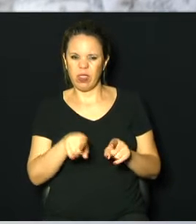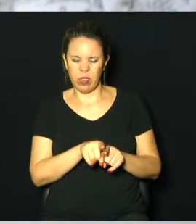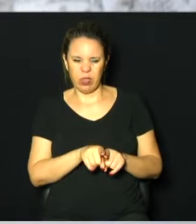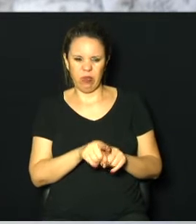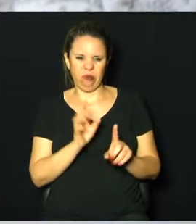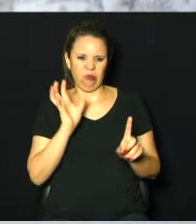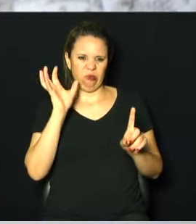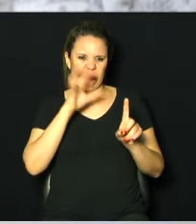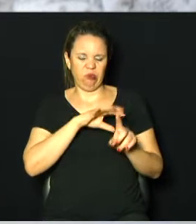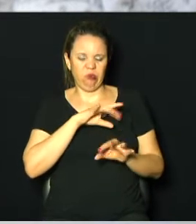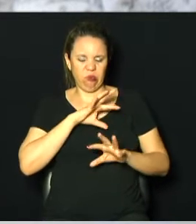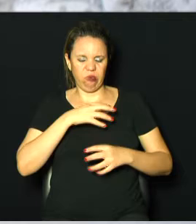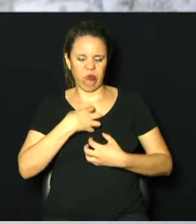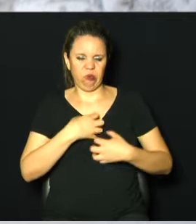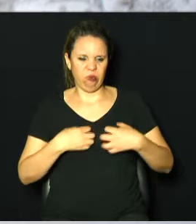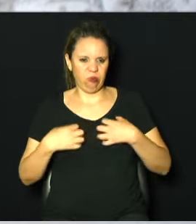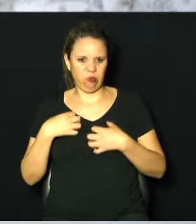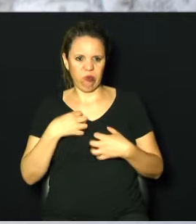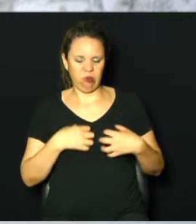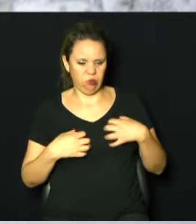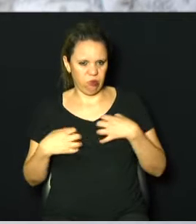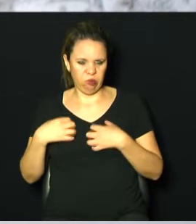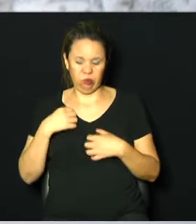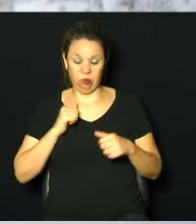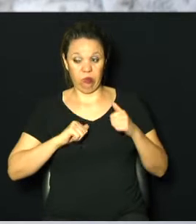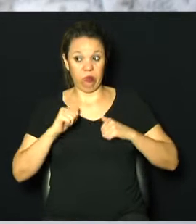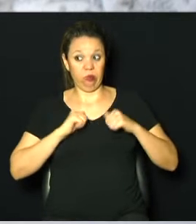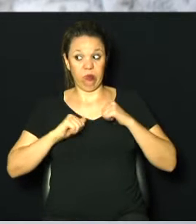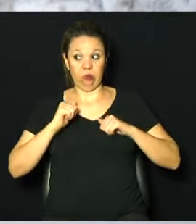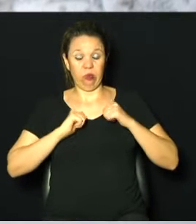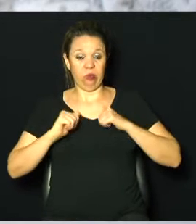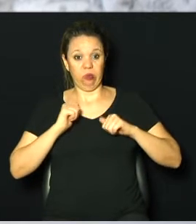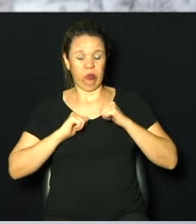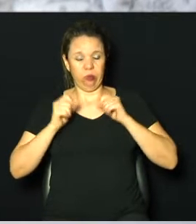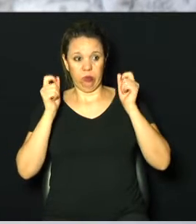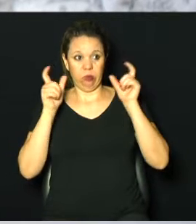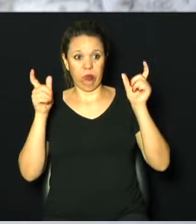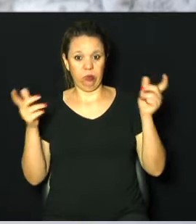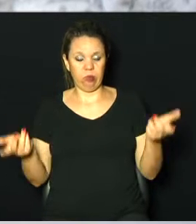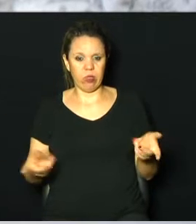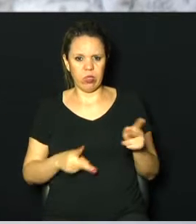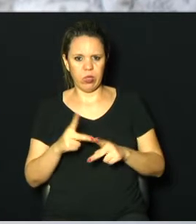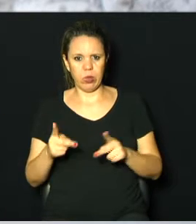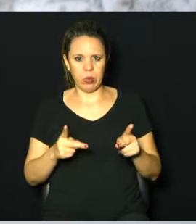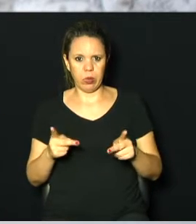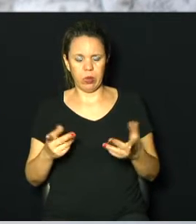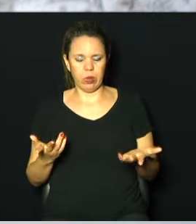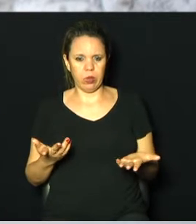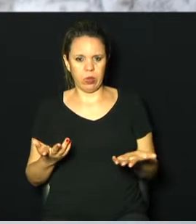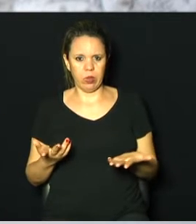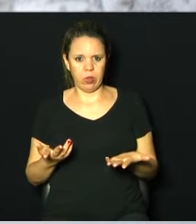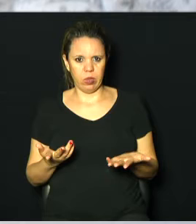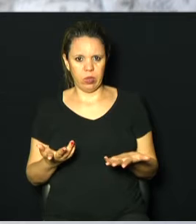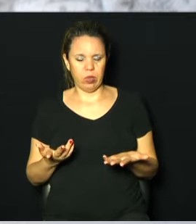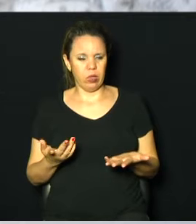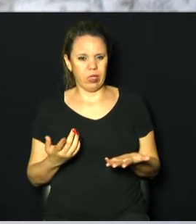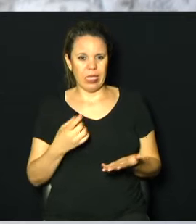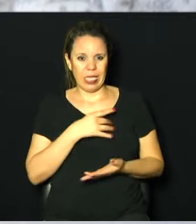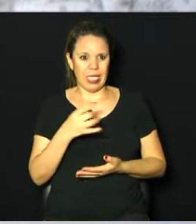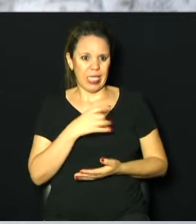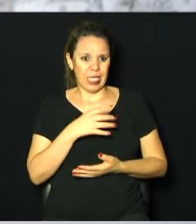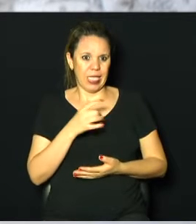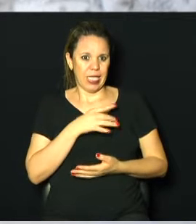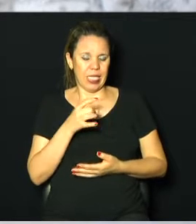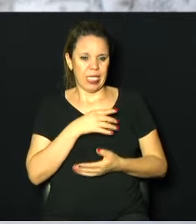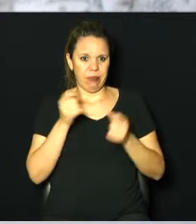vai trazendo angústia, vai trazendo um desespero, vai trazendo o pânico, né? Parece que as pessoas entram em Porque pânico com a questão do medo,